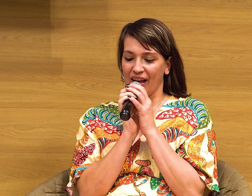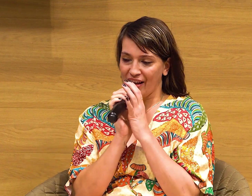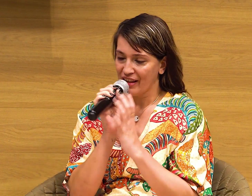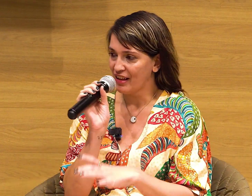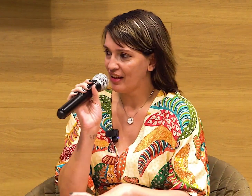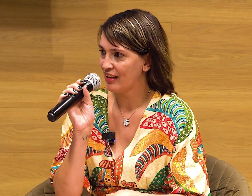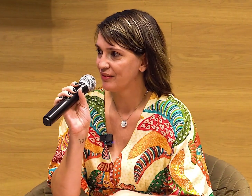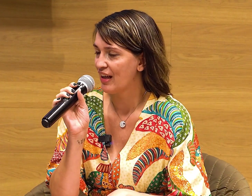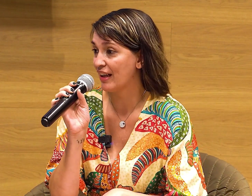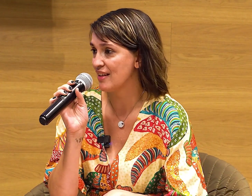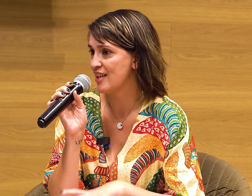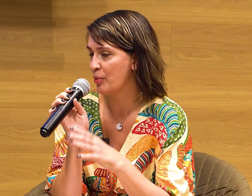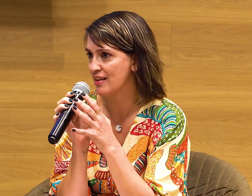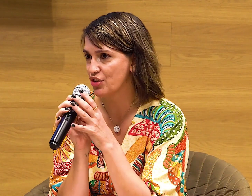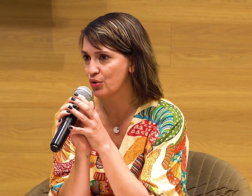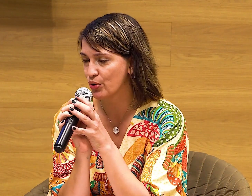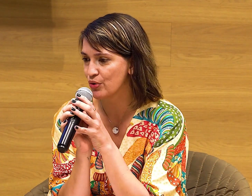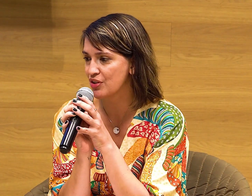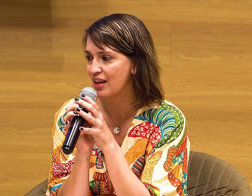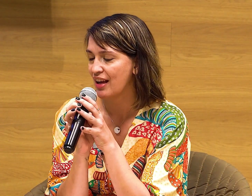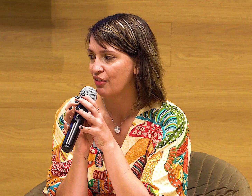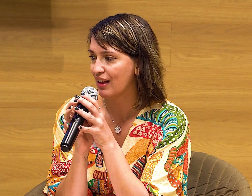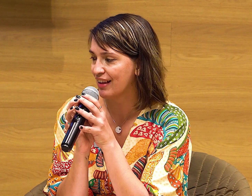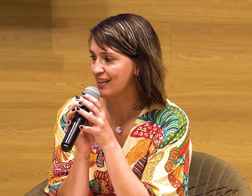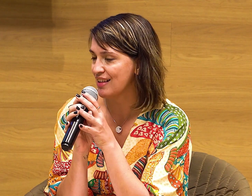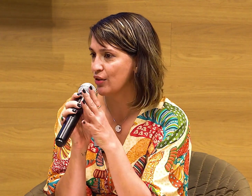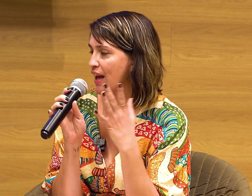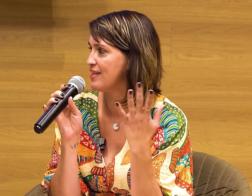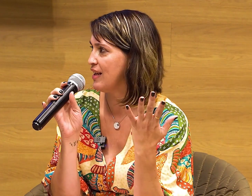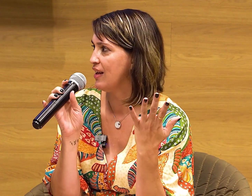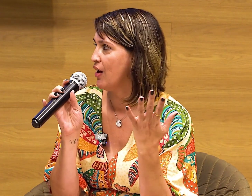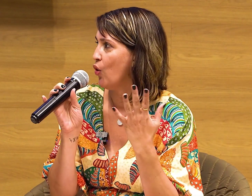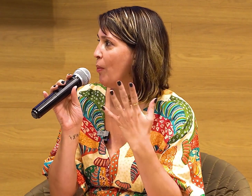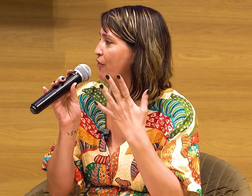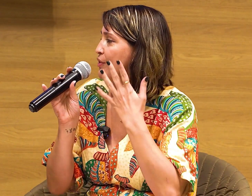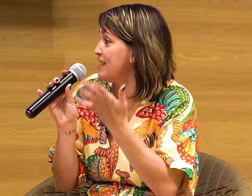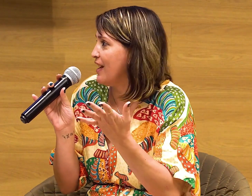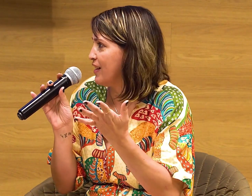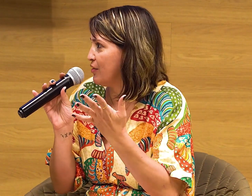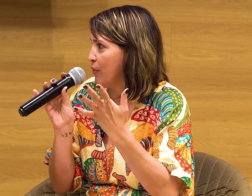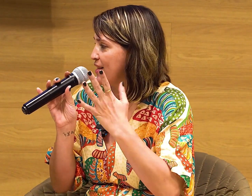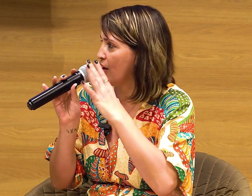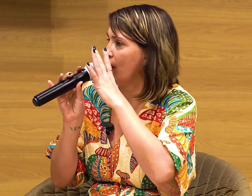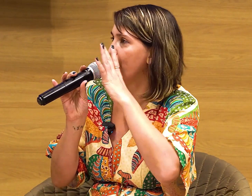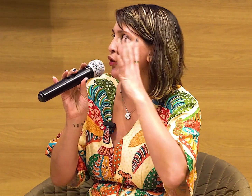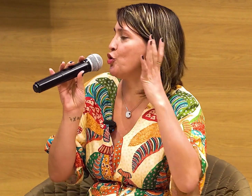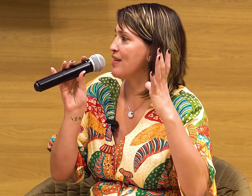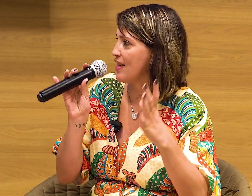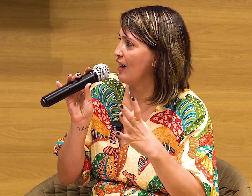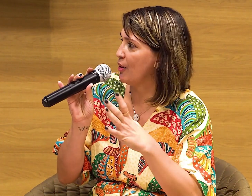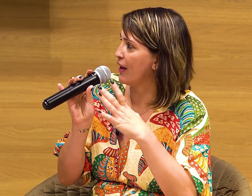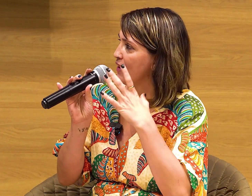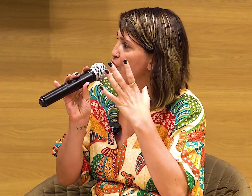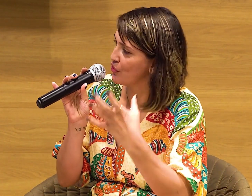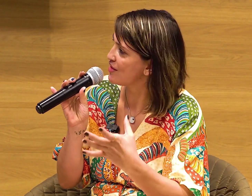está encerrando? Pode encerrar? Gente, queria agradecer a presença de todos, falar que, assim, se eu desse